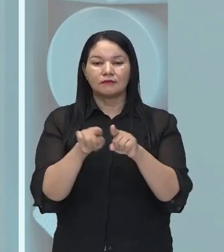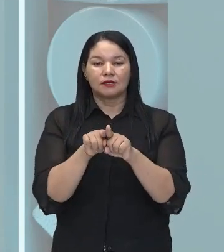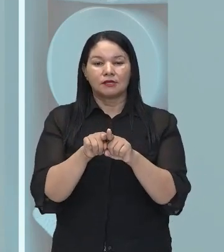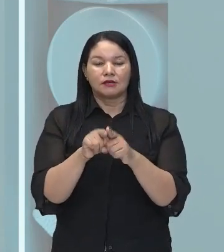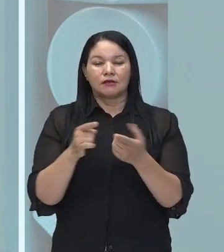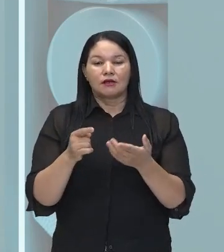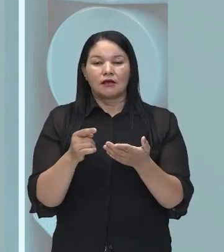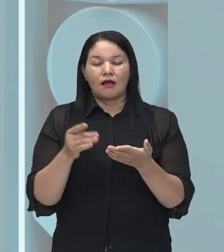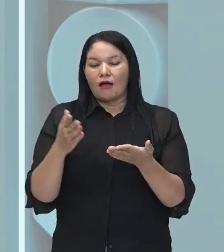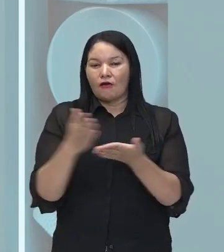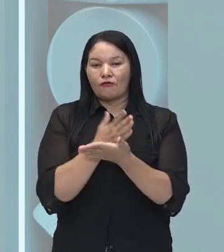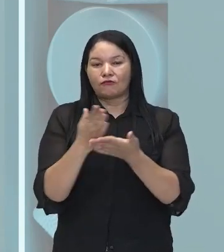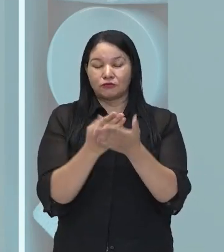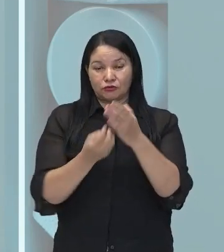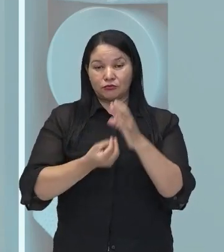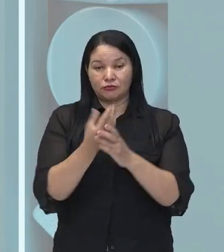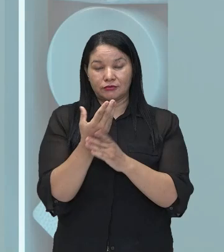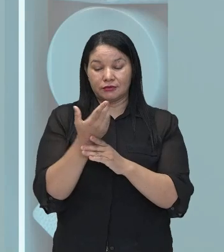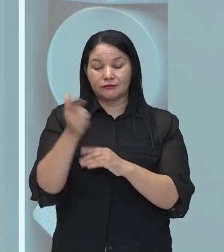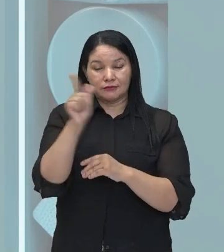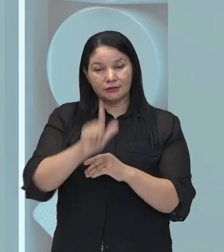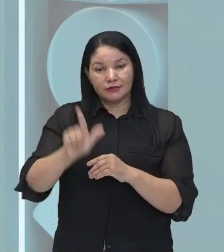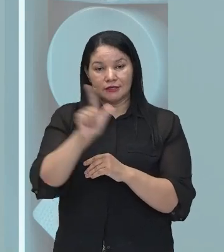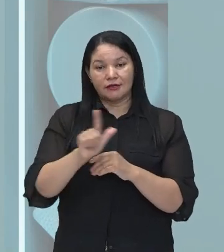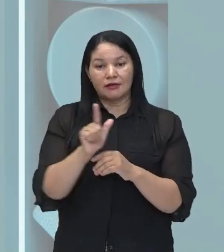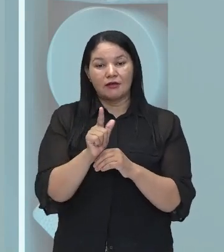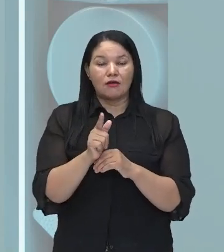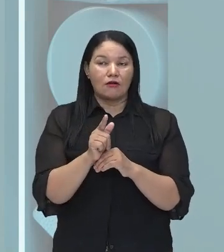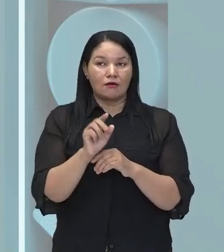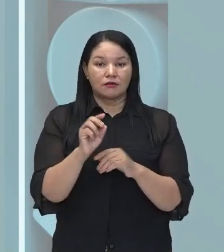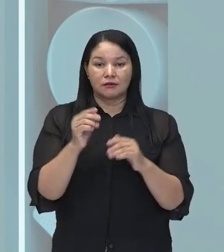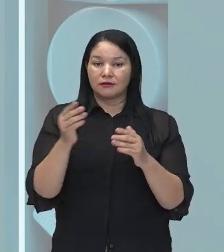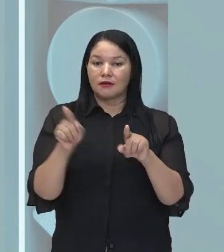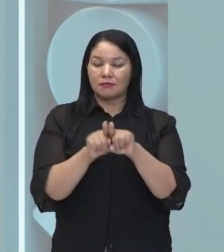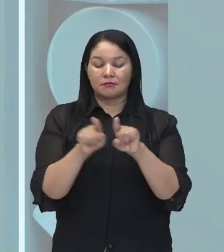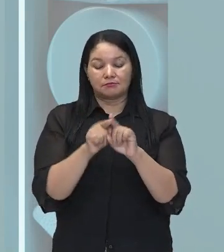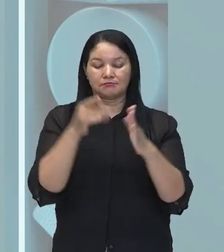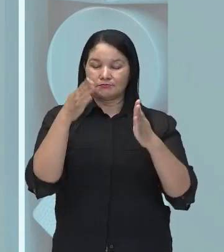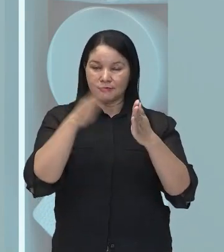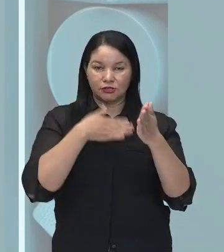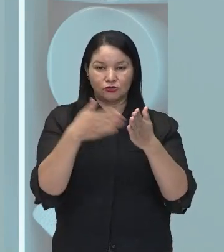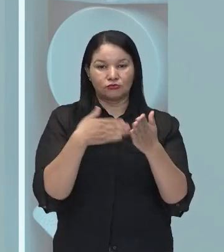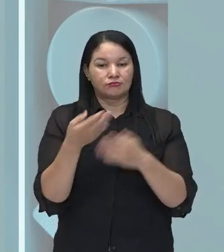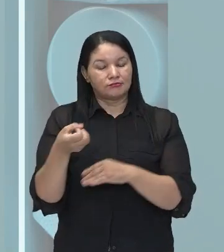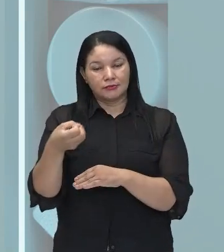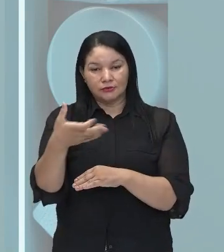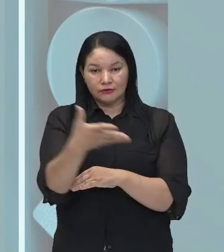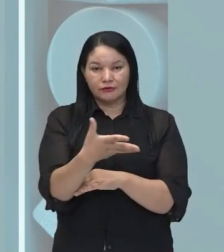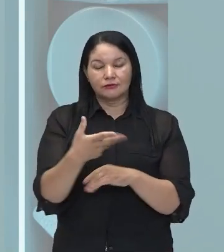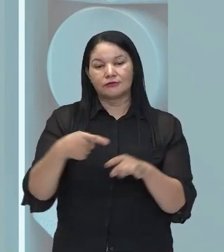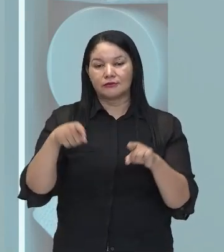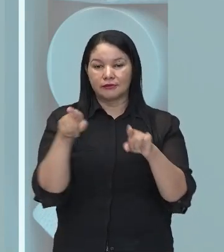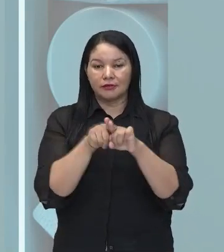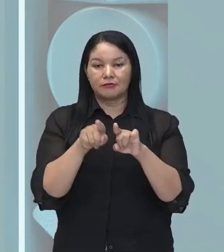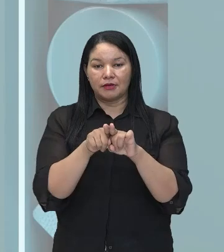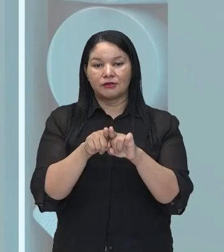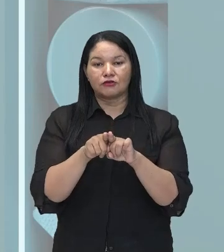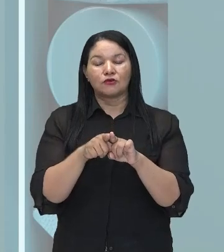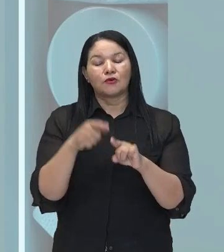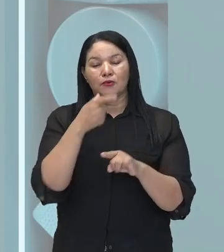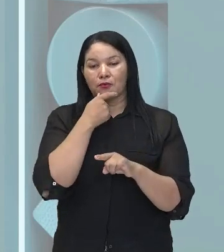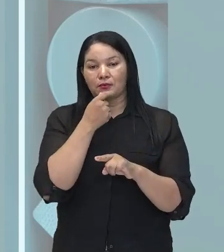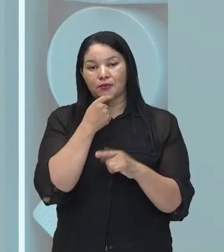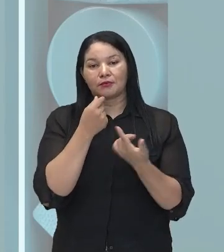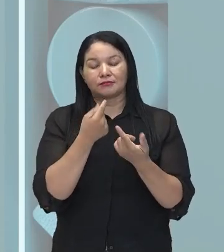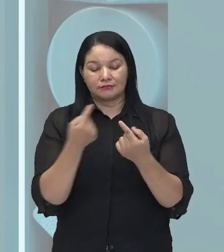literária, com pinturas, certo? Artes plásticas inovadoras e diferentes, ele se coloca como um tradicional.